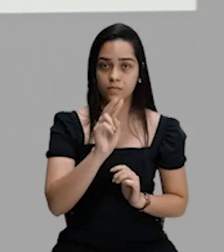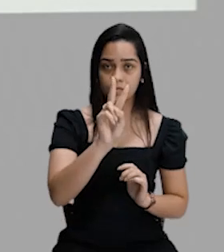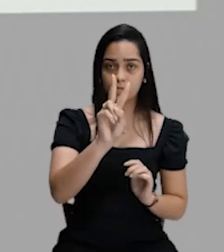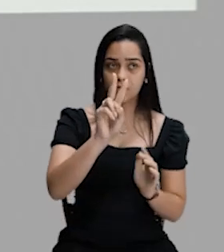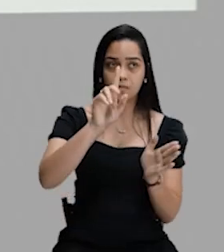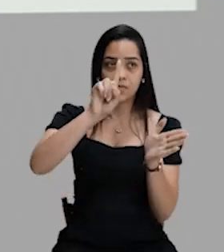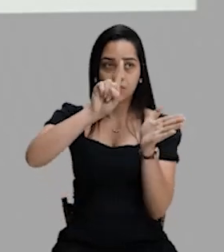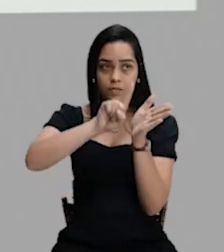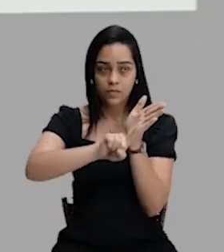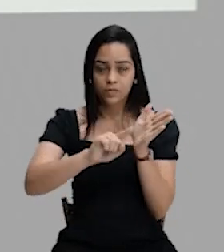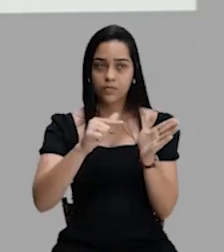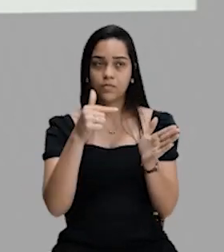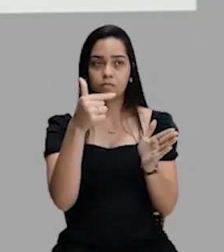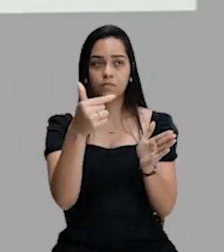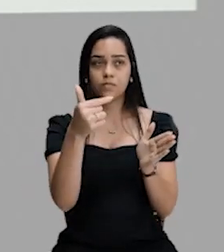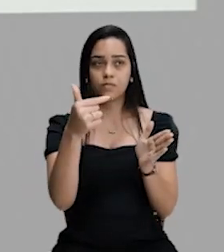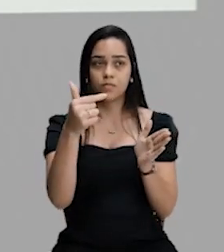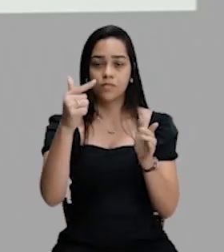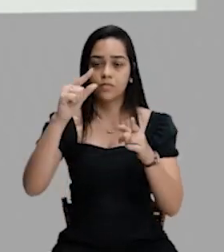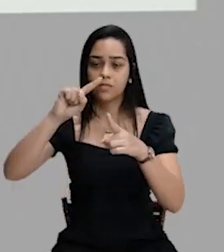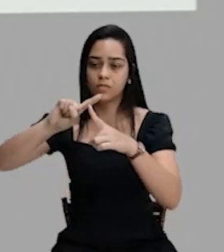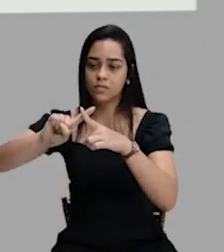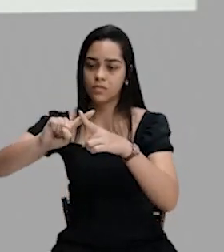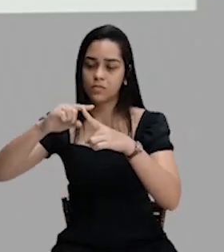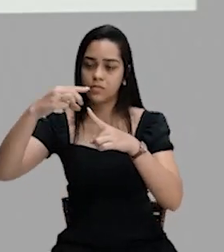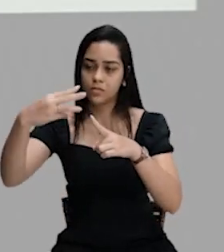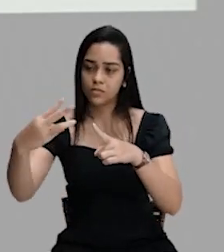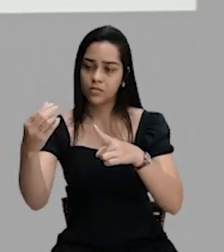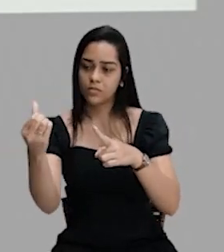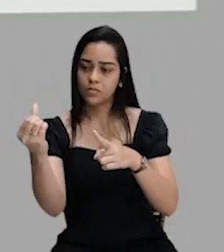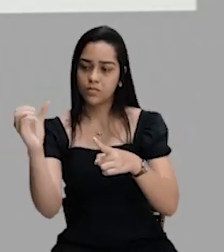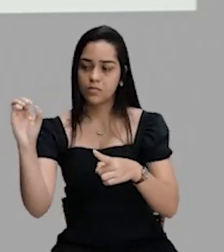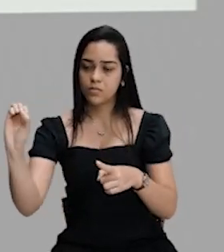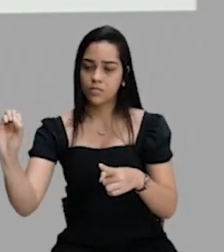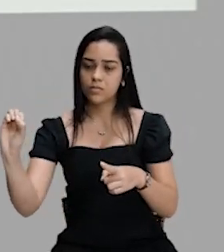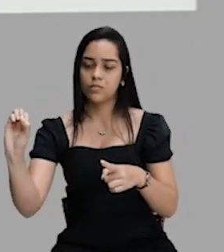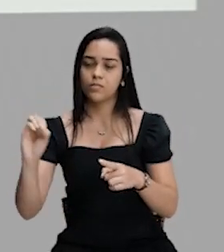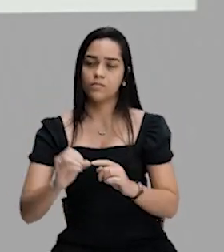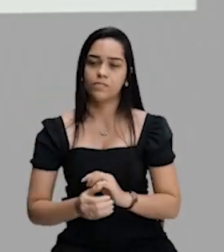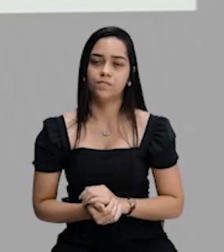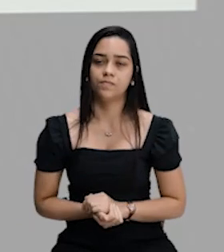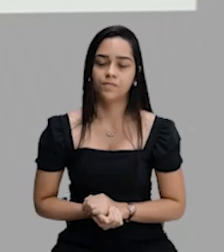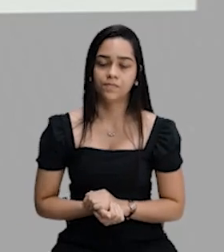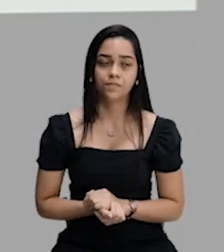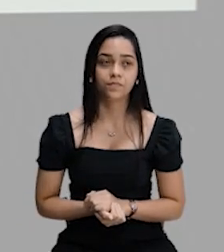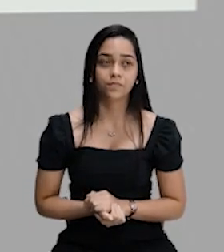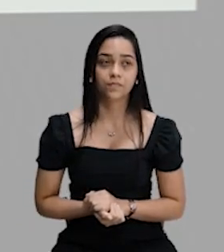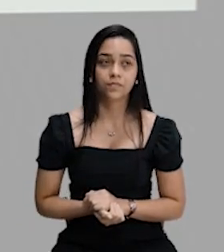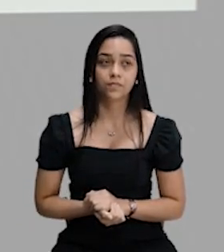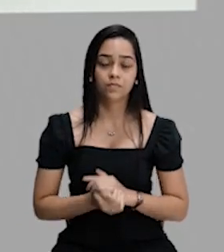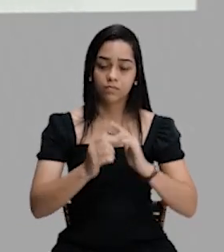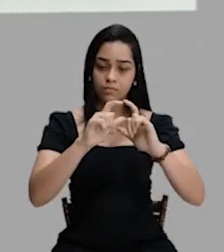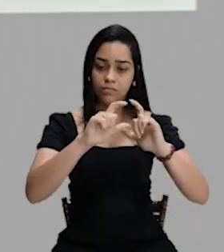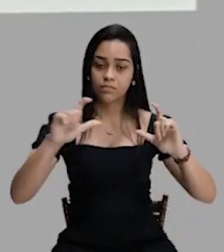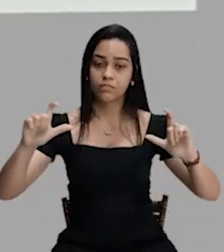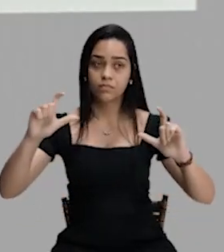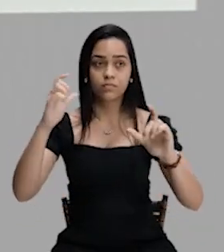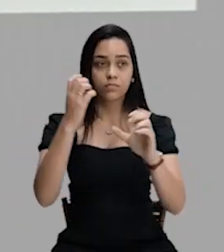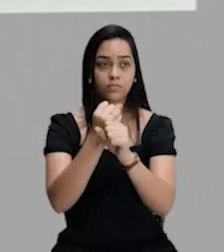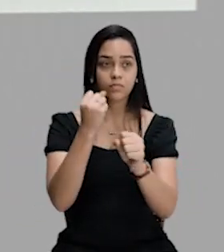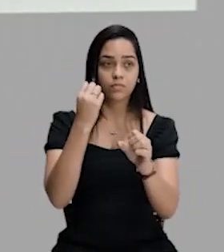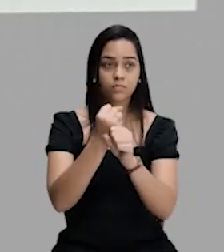menos dois multiplicado por 360 certo essa é a forma que